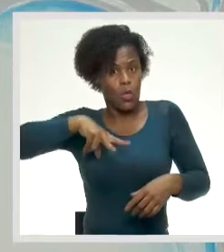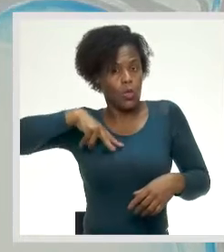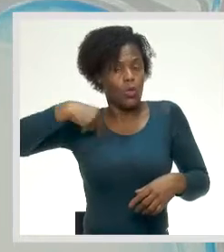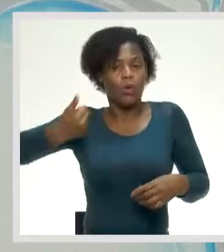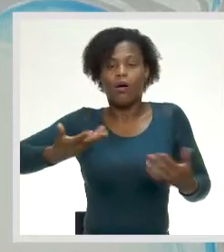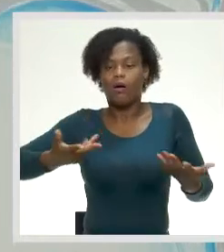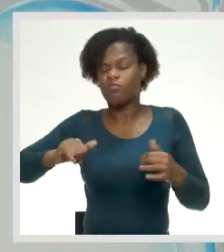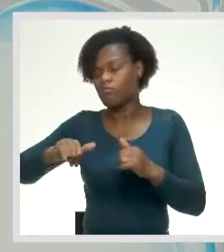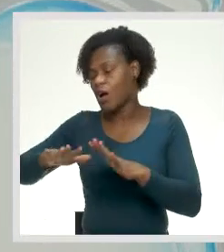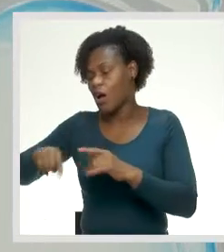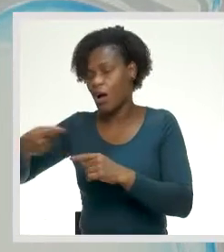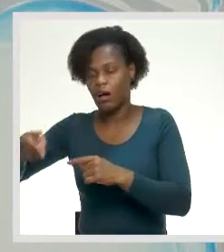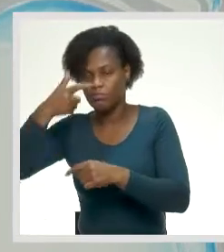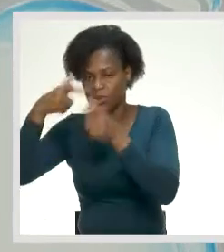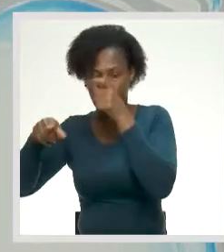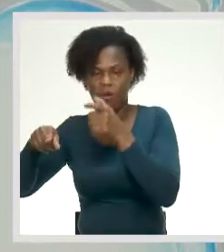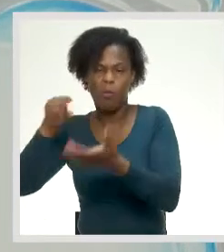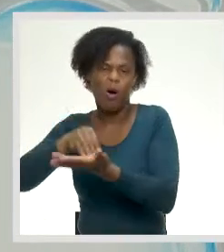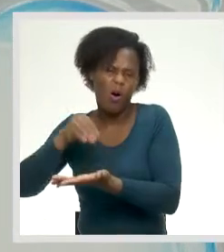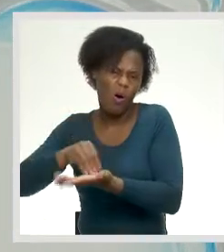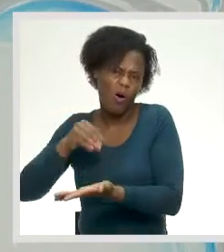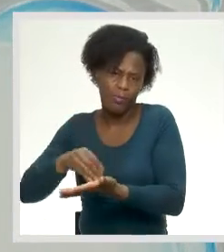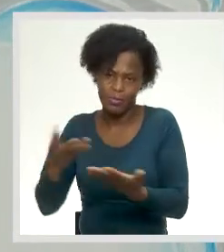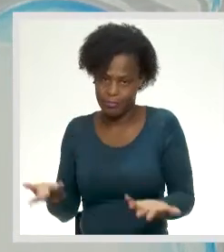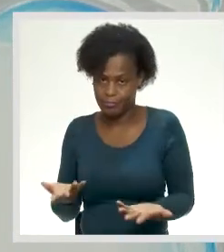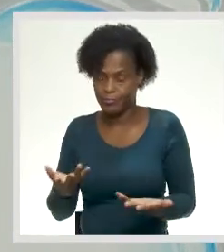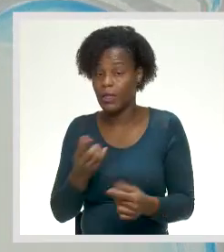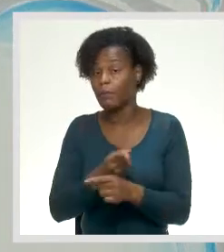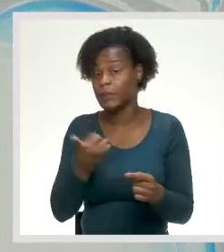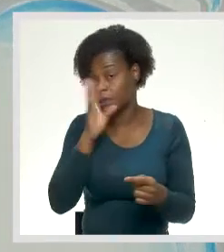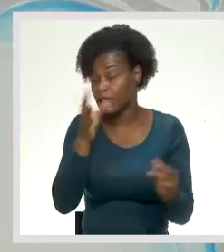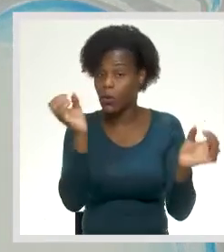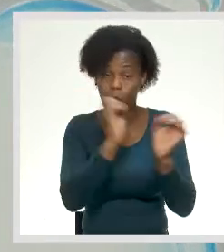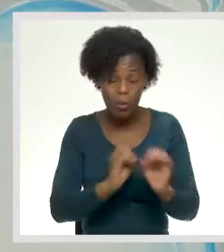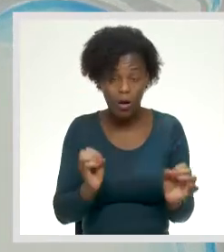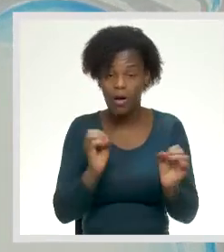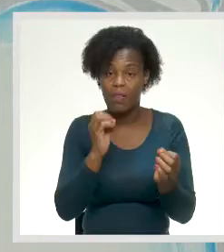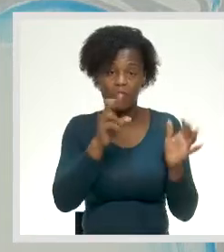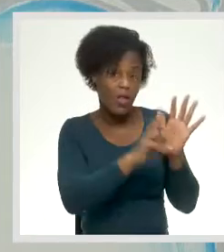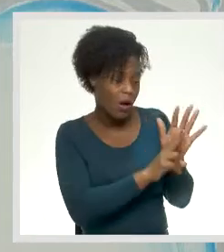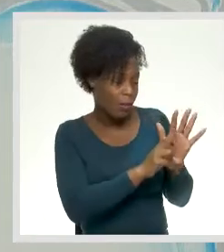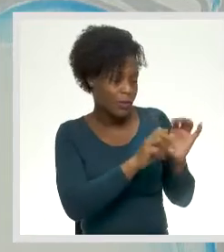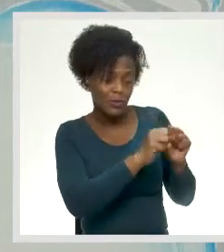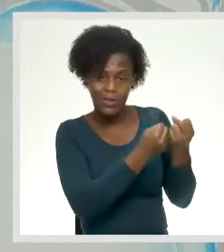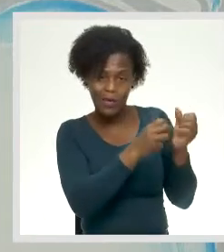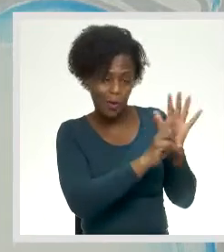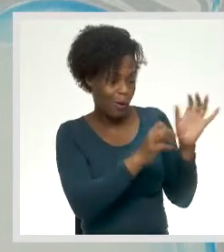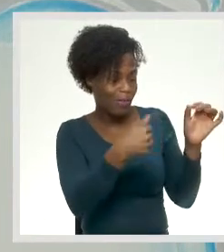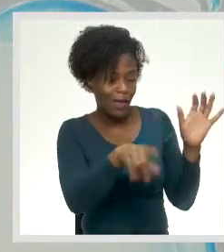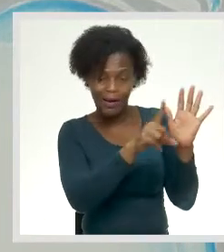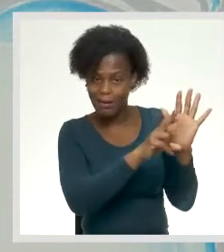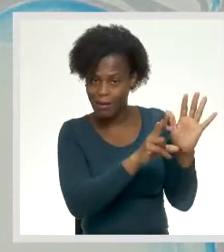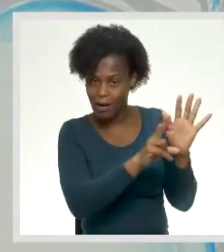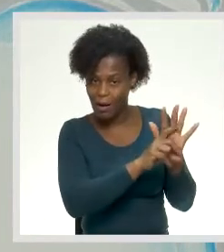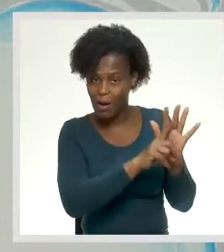muito ricas, mas há pessoas que são muito pobres. E então, se não houvesse normas sociais, se